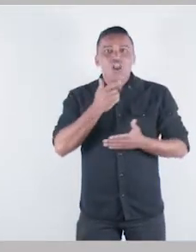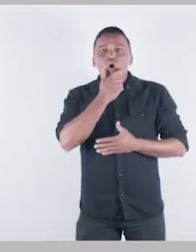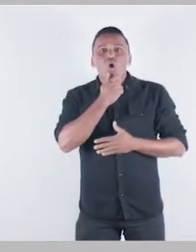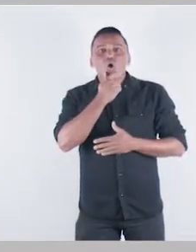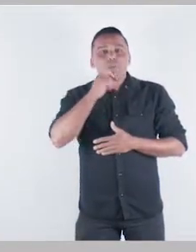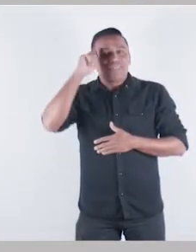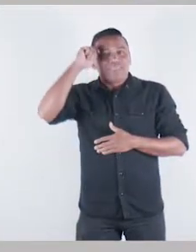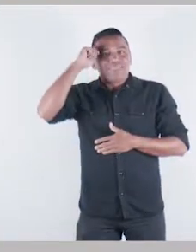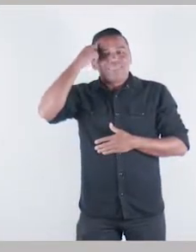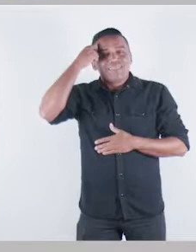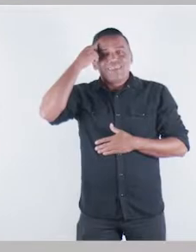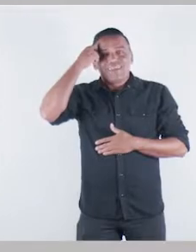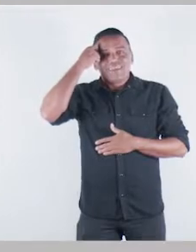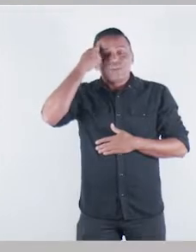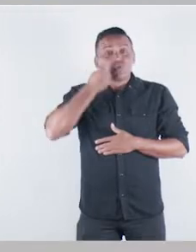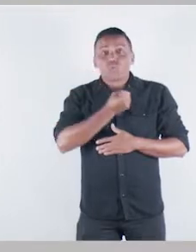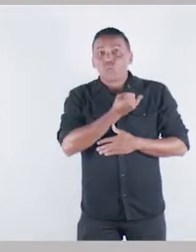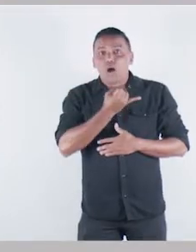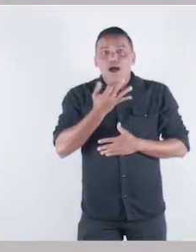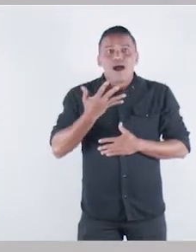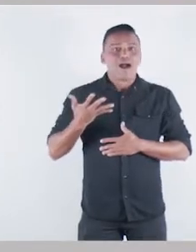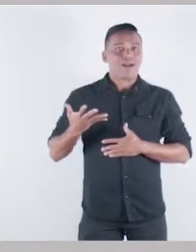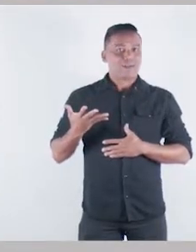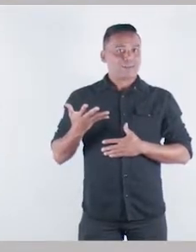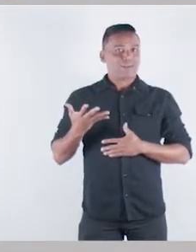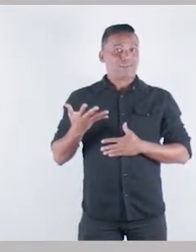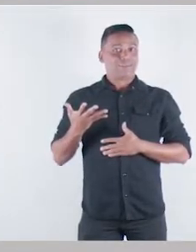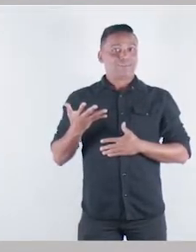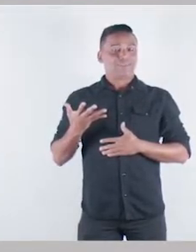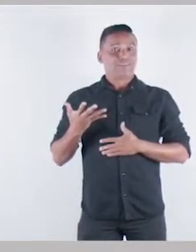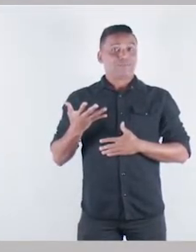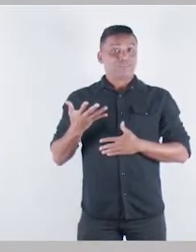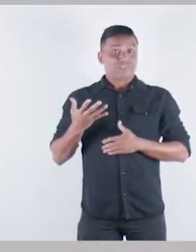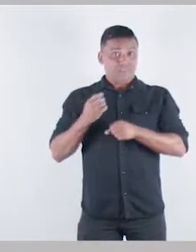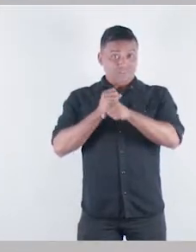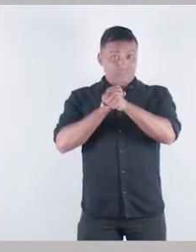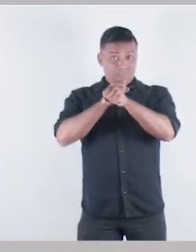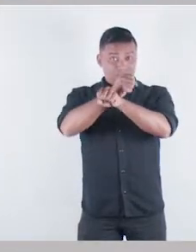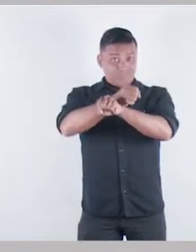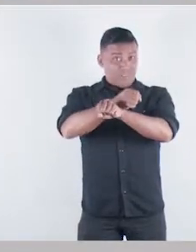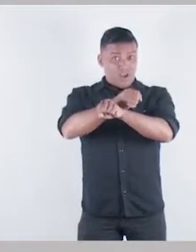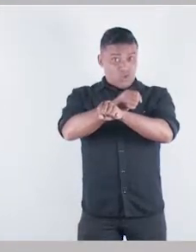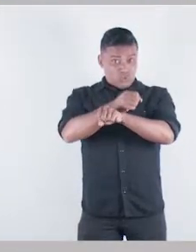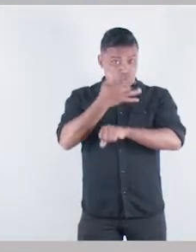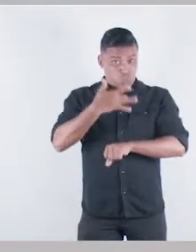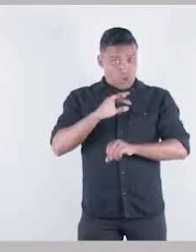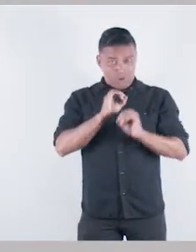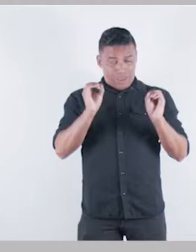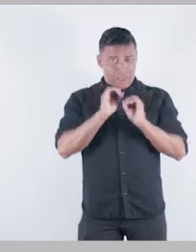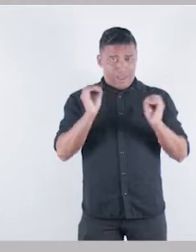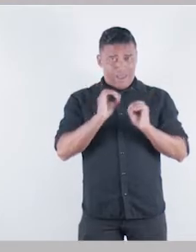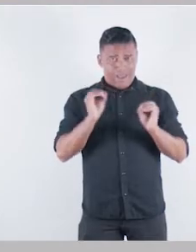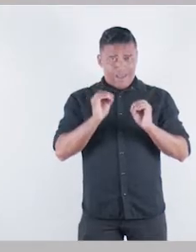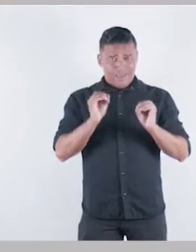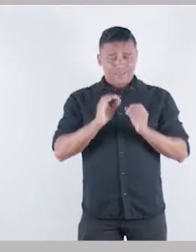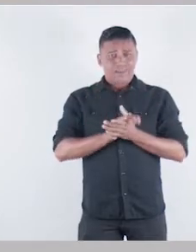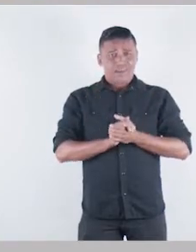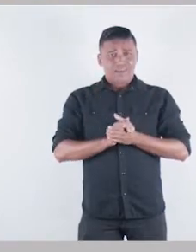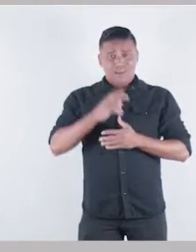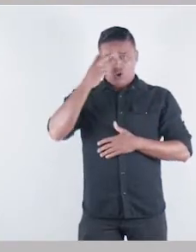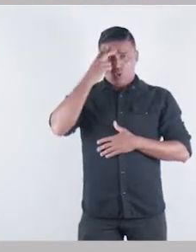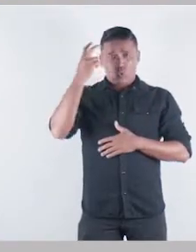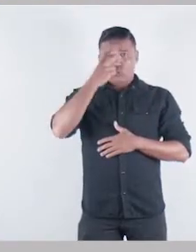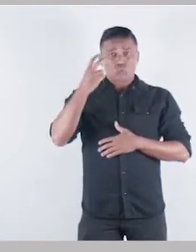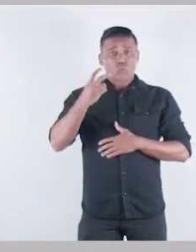é contra as cotas, diz que a escravidão não deu tanto, que a cultura, a vida